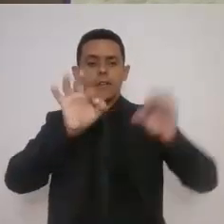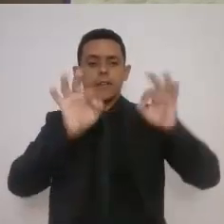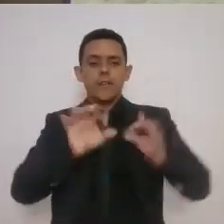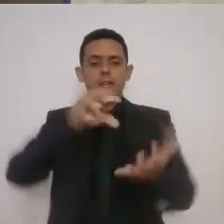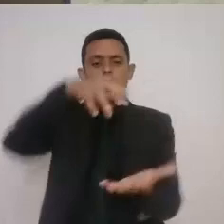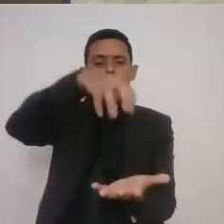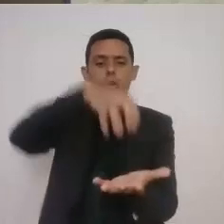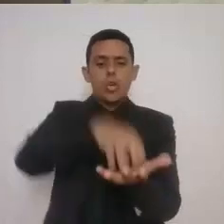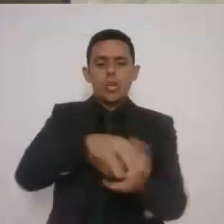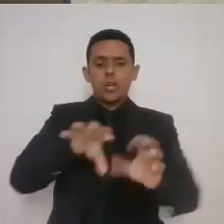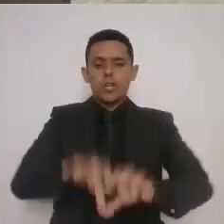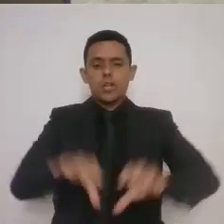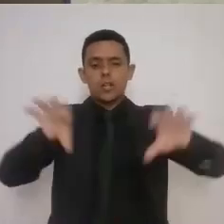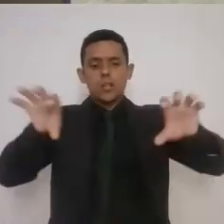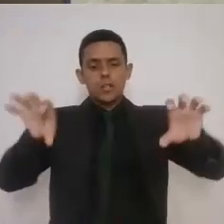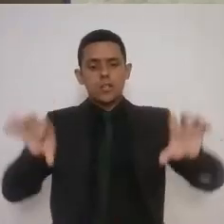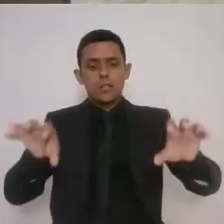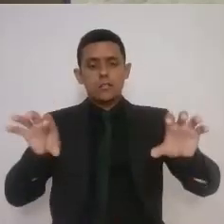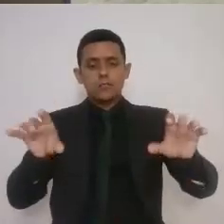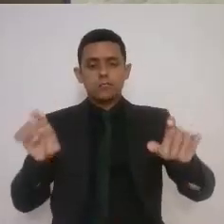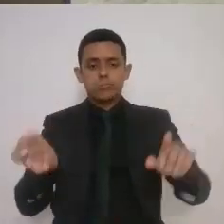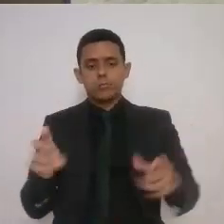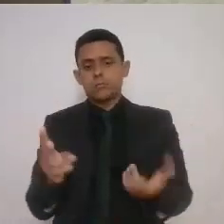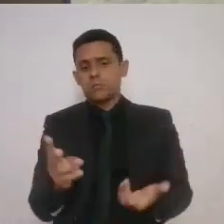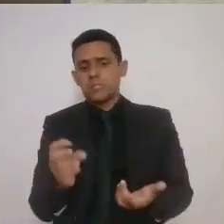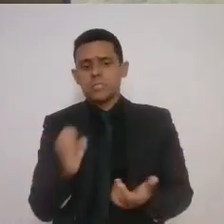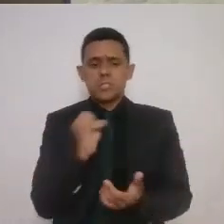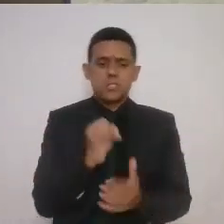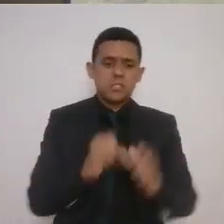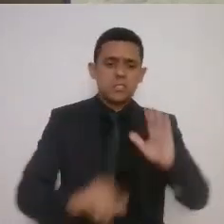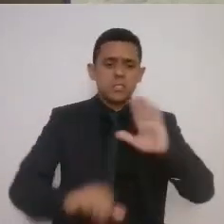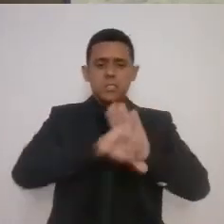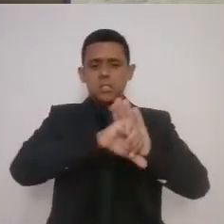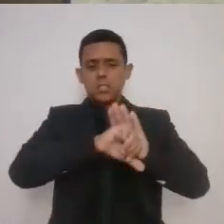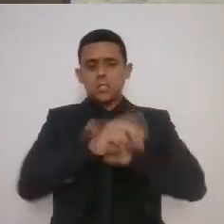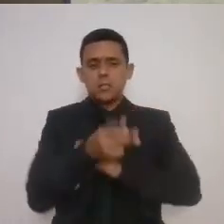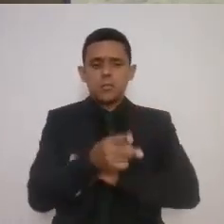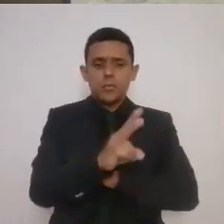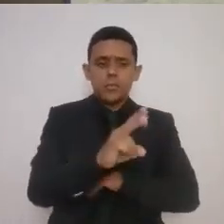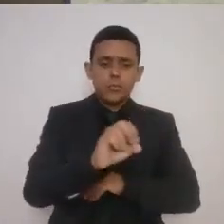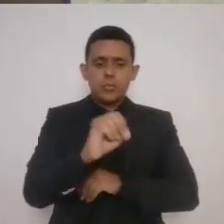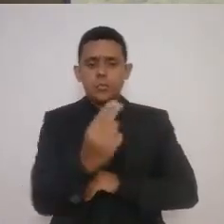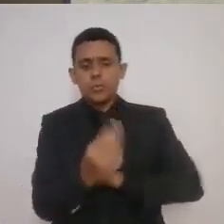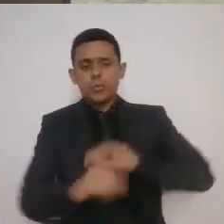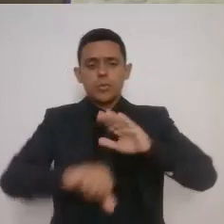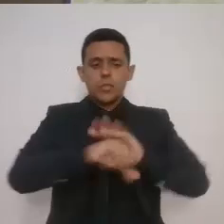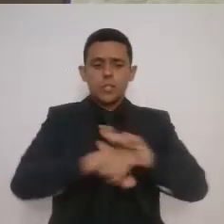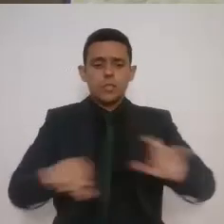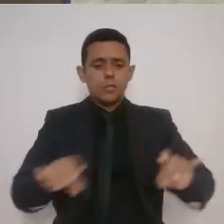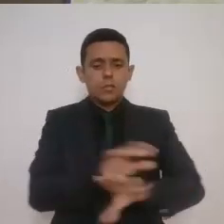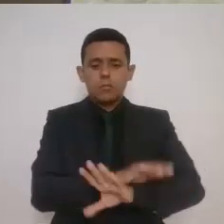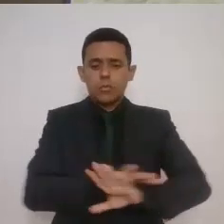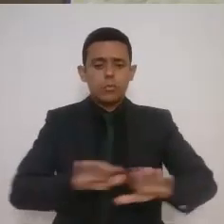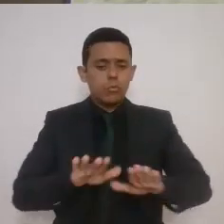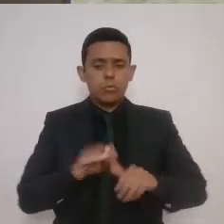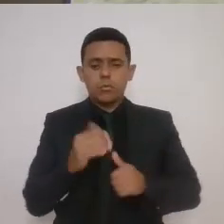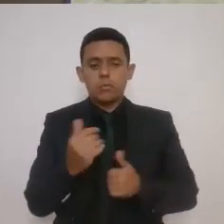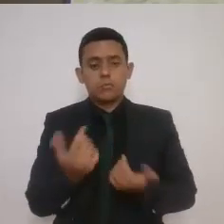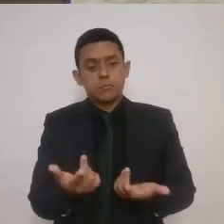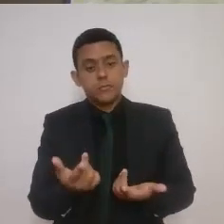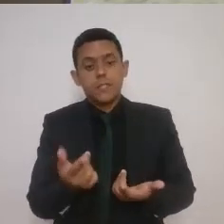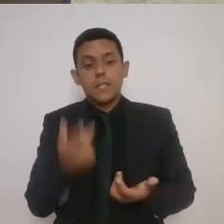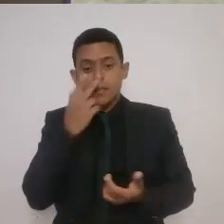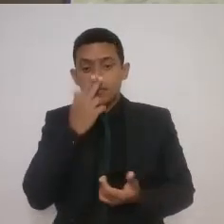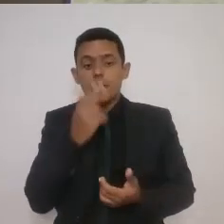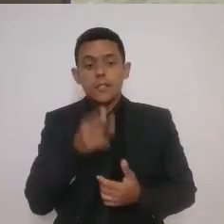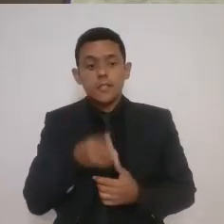efeito de eventual crime continuado ou não, ou crimes autônomos, o que seja, não é? Pois é,